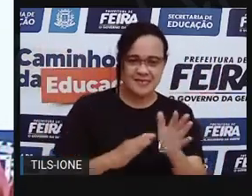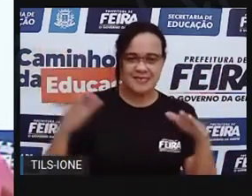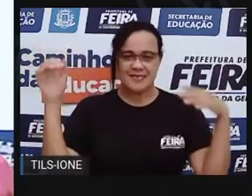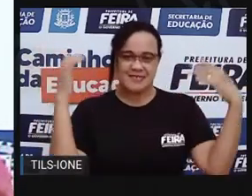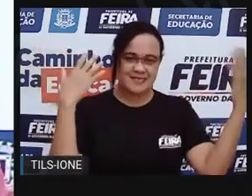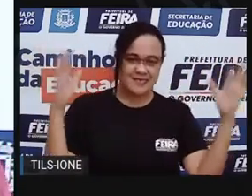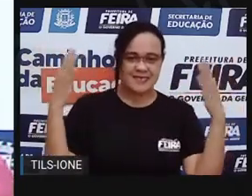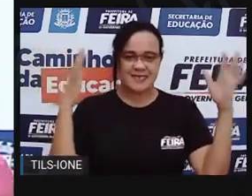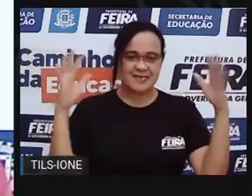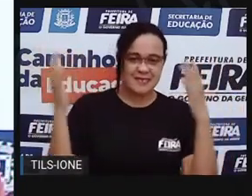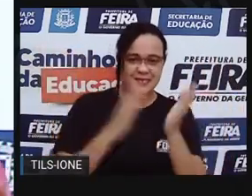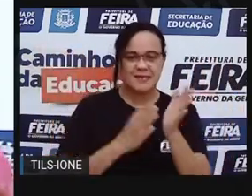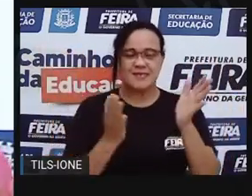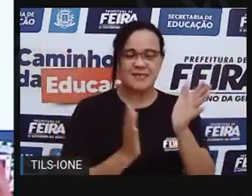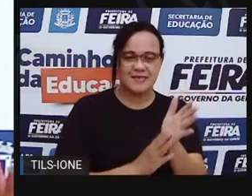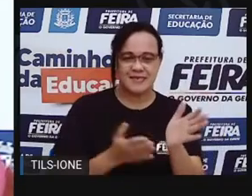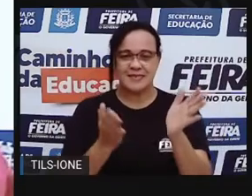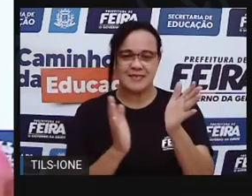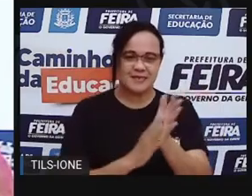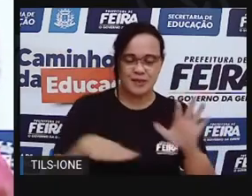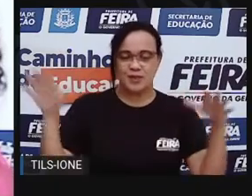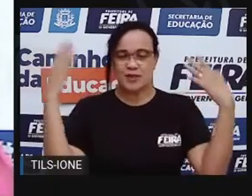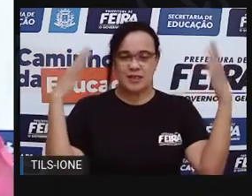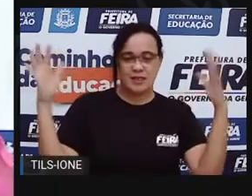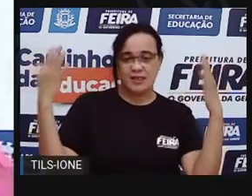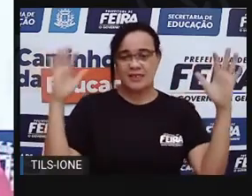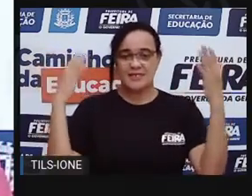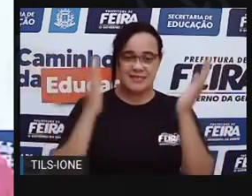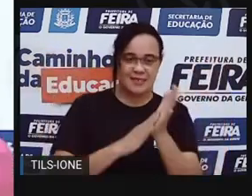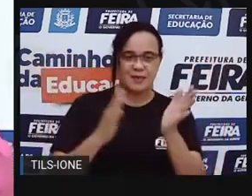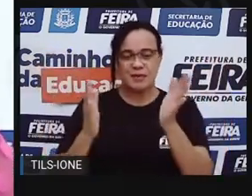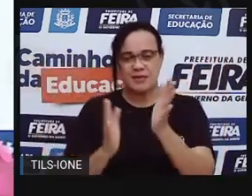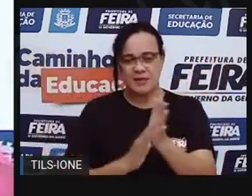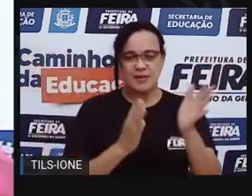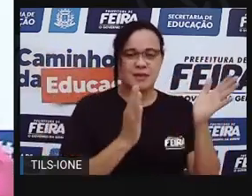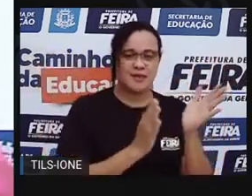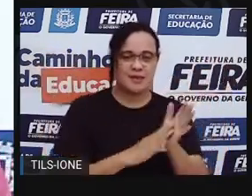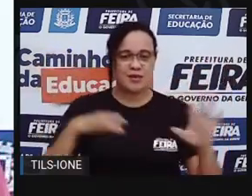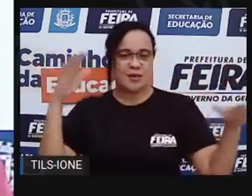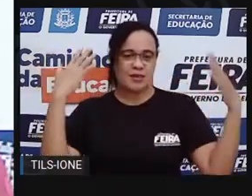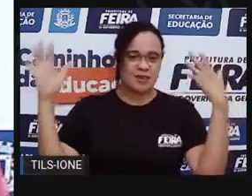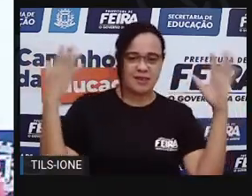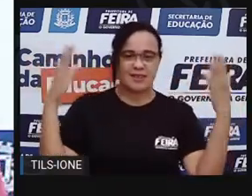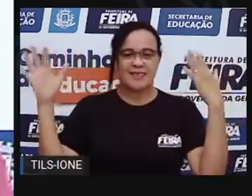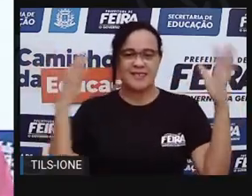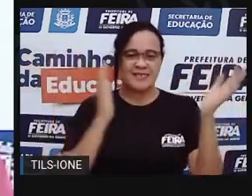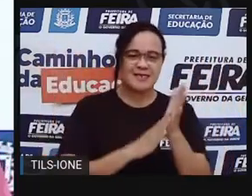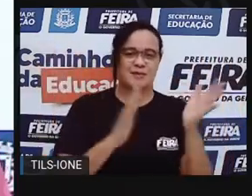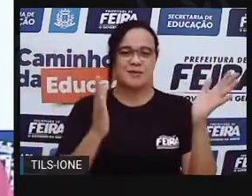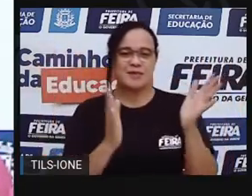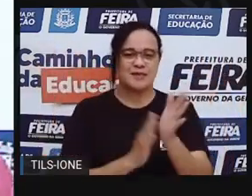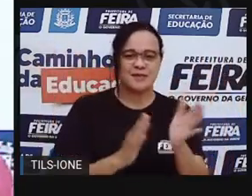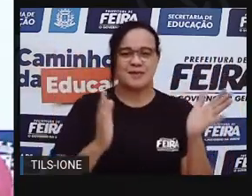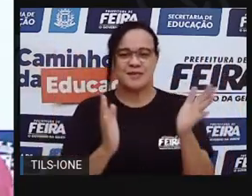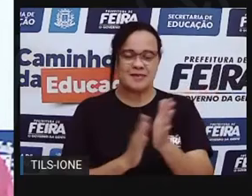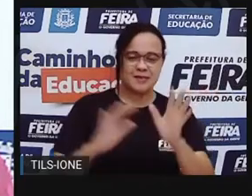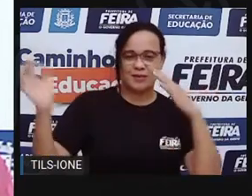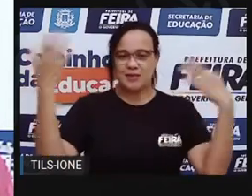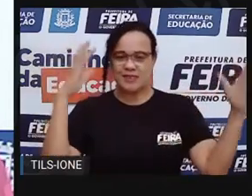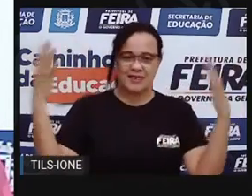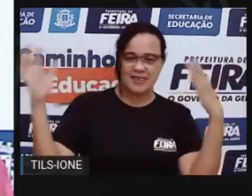da saia. Samba, samba, sambolelê. Samba, samba, sambolala. Samba,